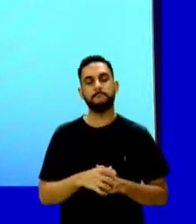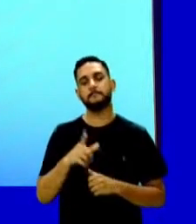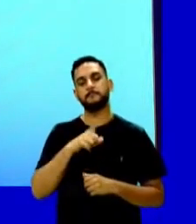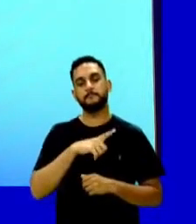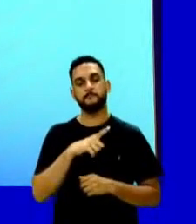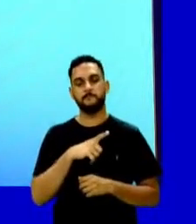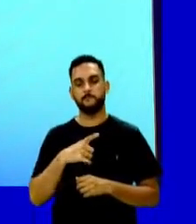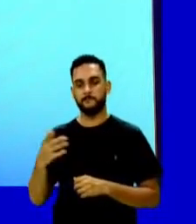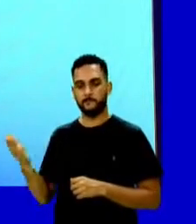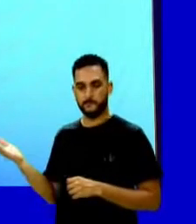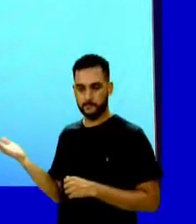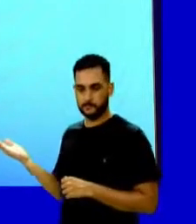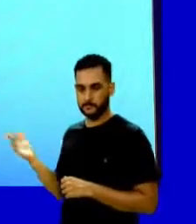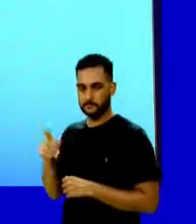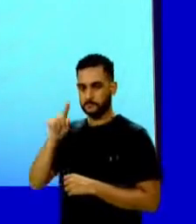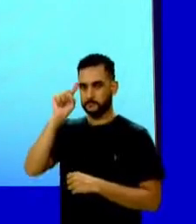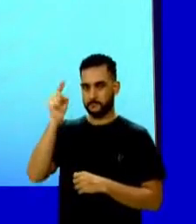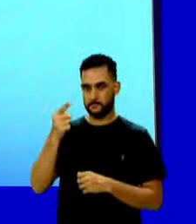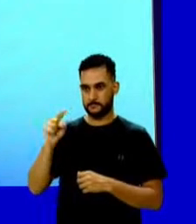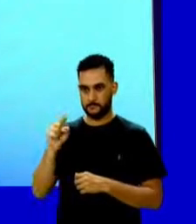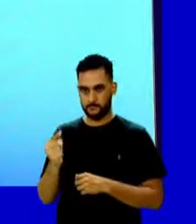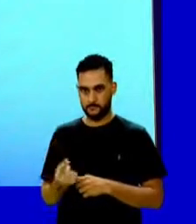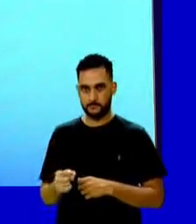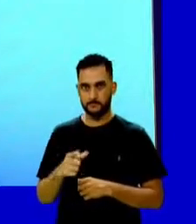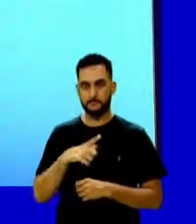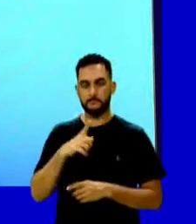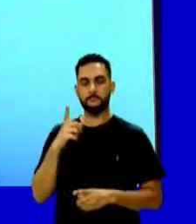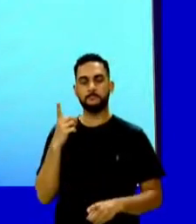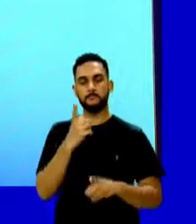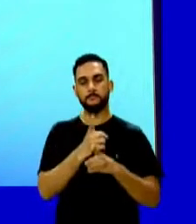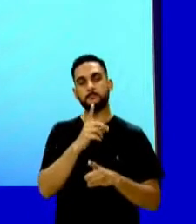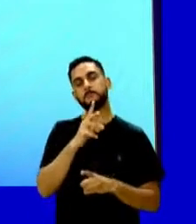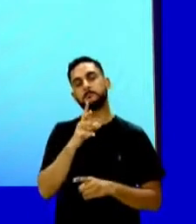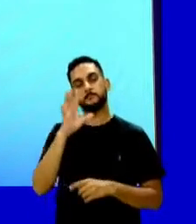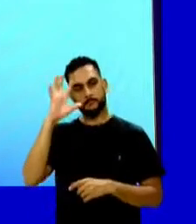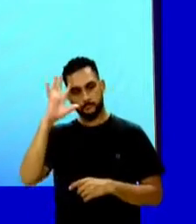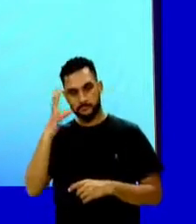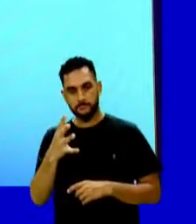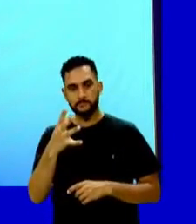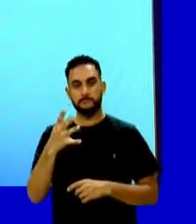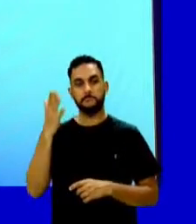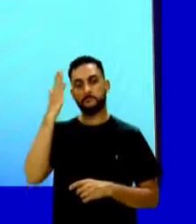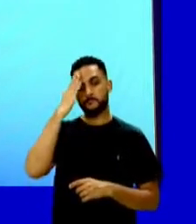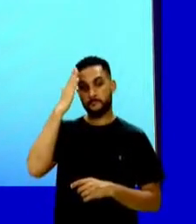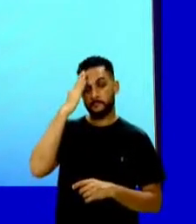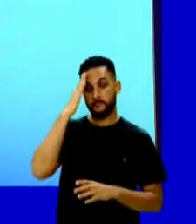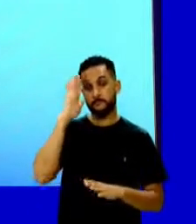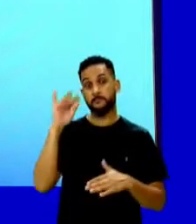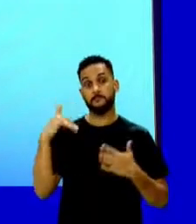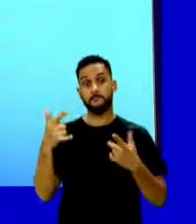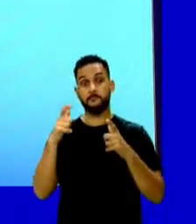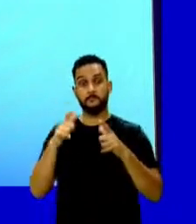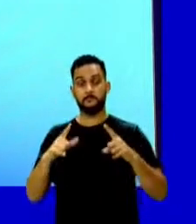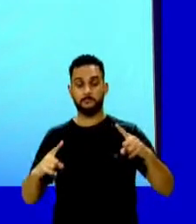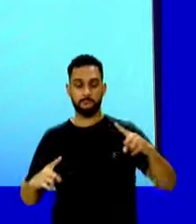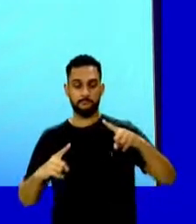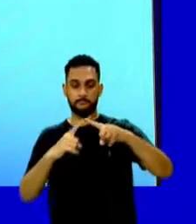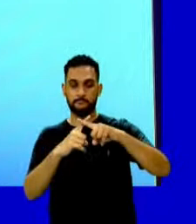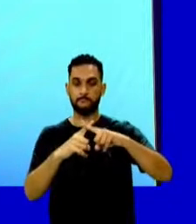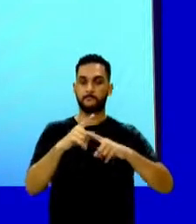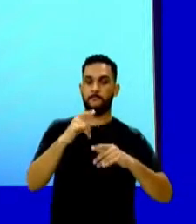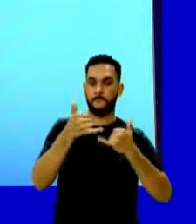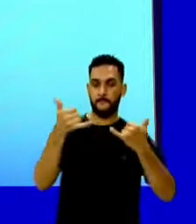esse sistema a gente vai obter o ponto que pertence tanto a reta r quanto a ETs